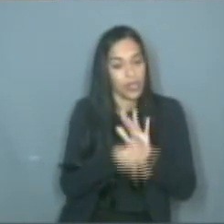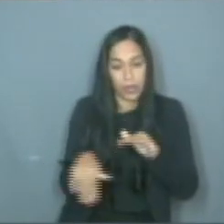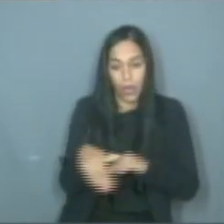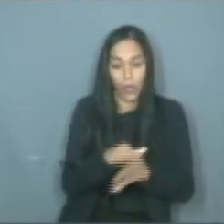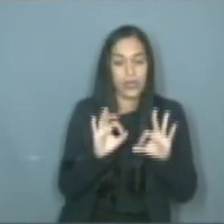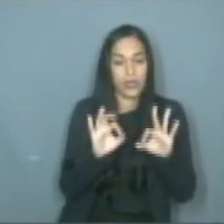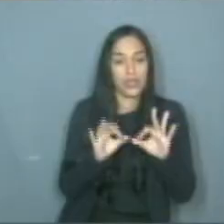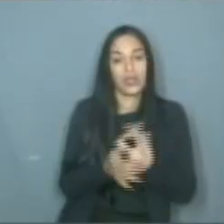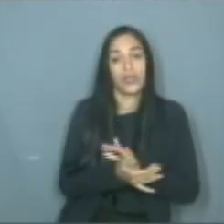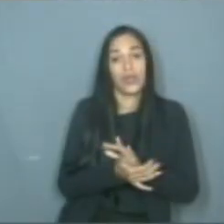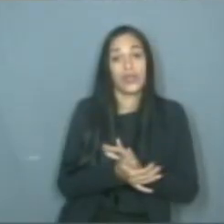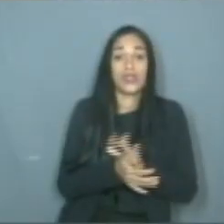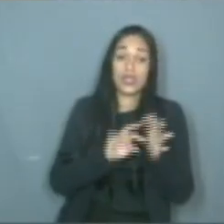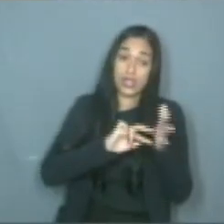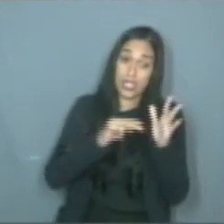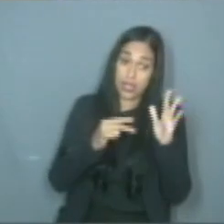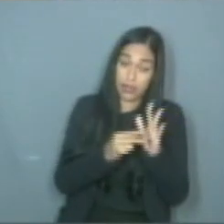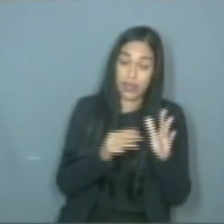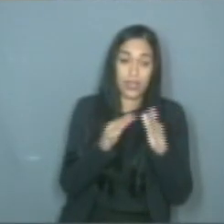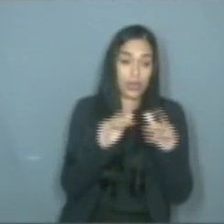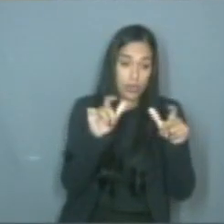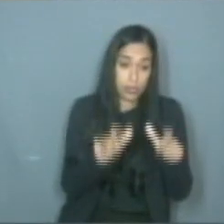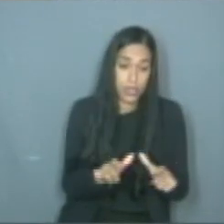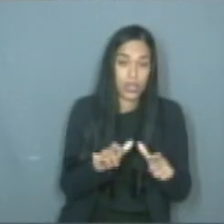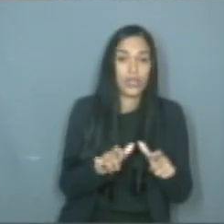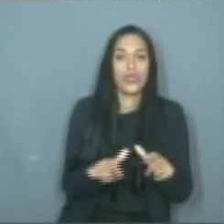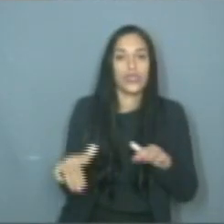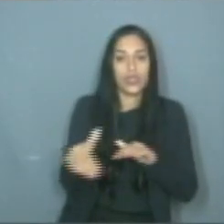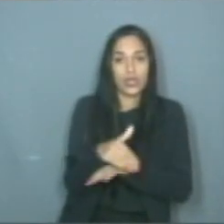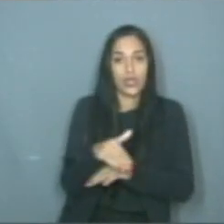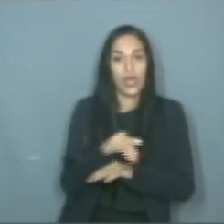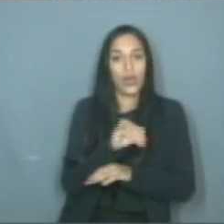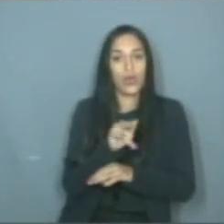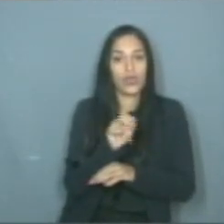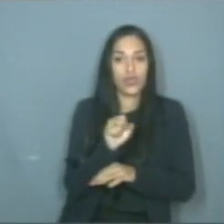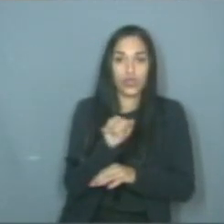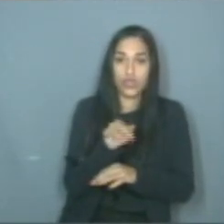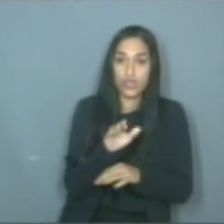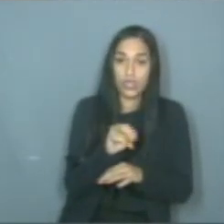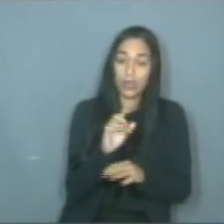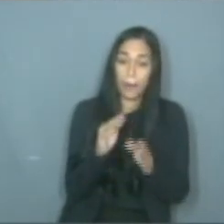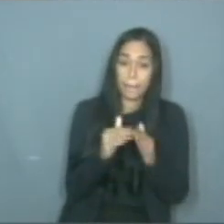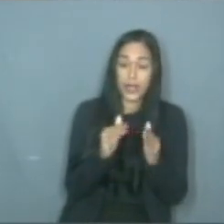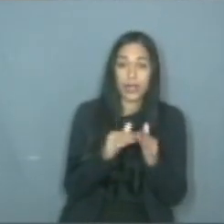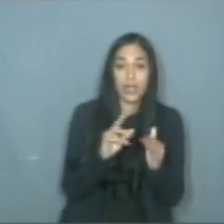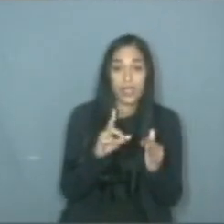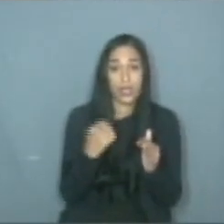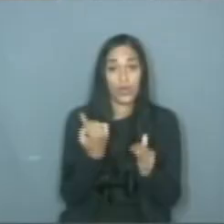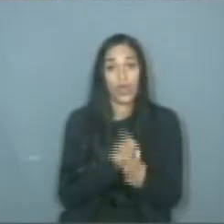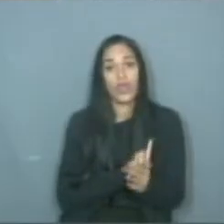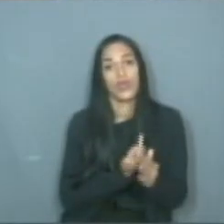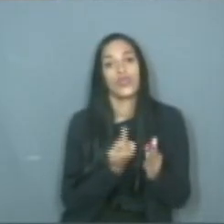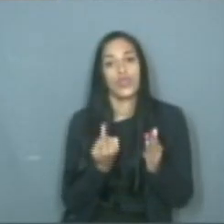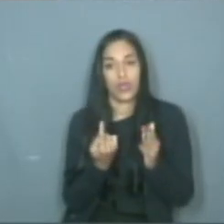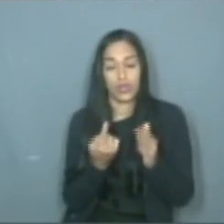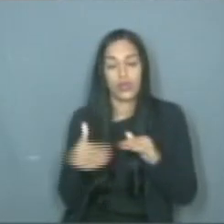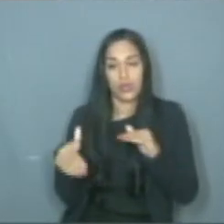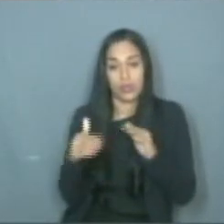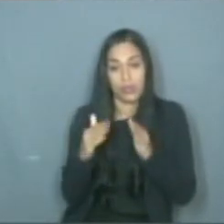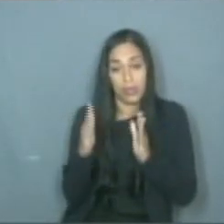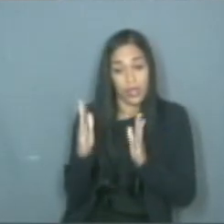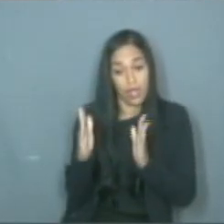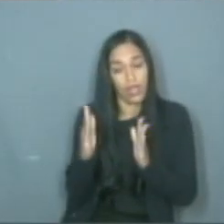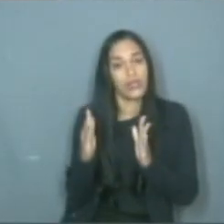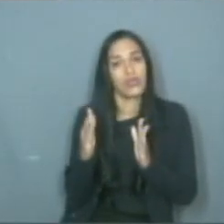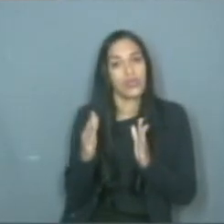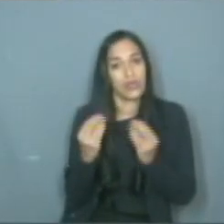não. Isso quer dizer que os moradores da rua Justina Assunção de França solicitaram ao nosso mandato que entrasse no programa Rua Tinindo.